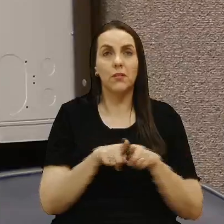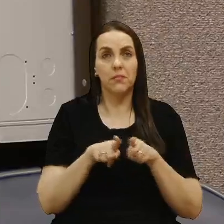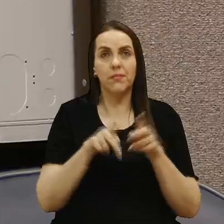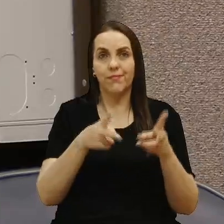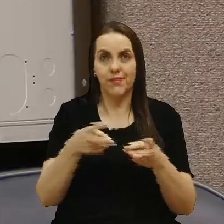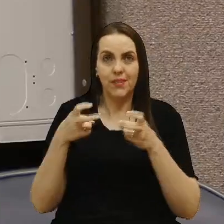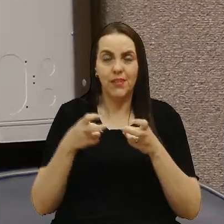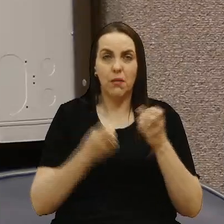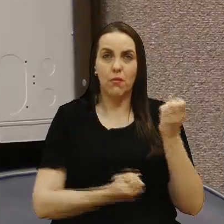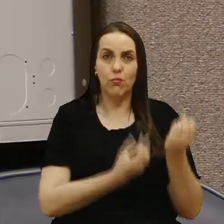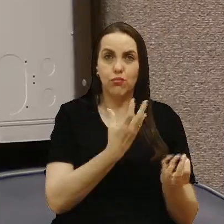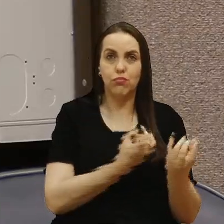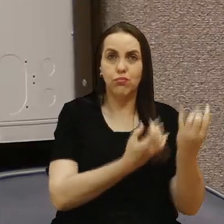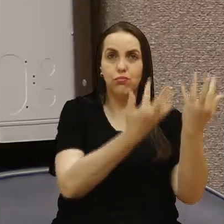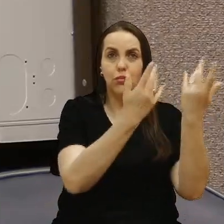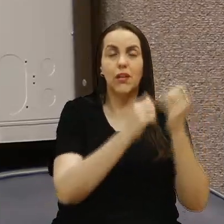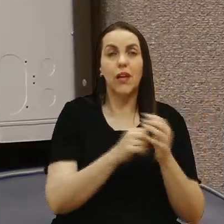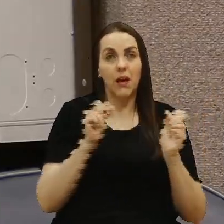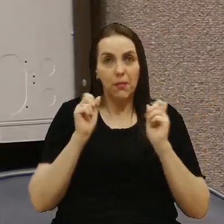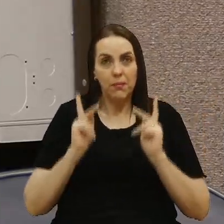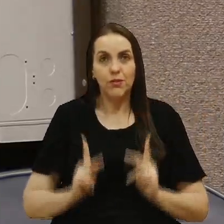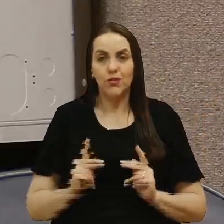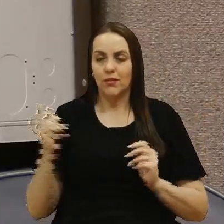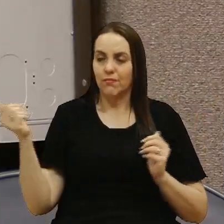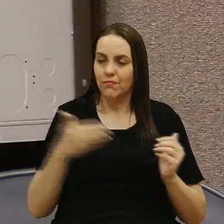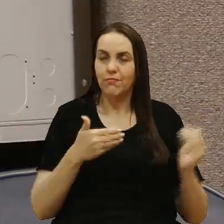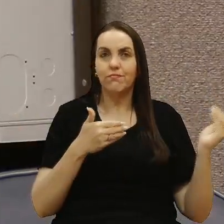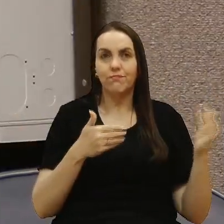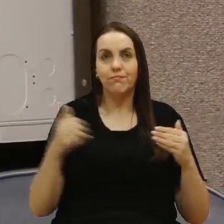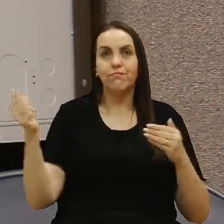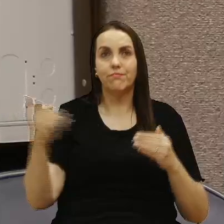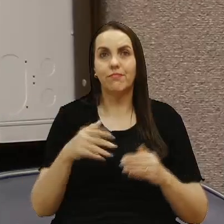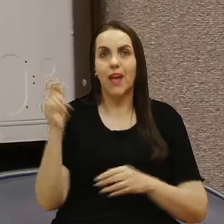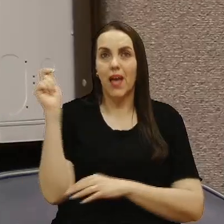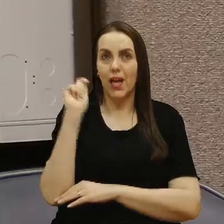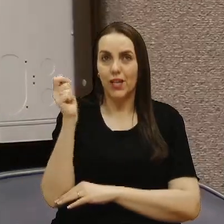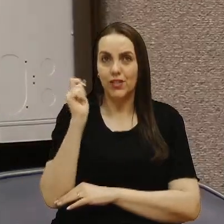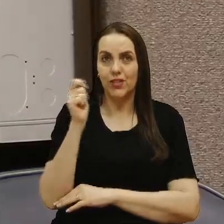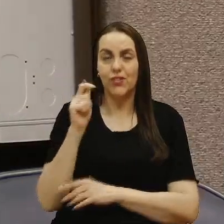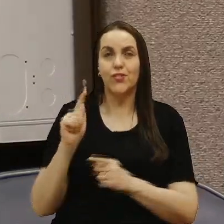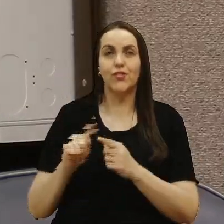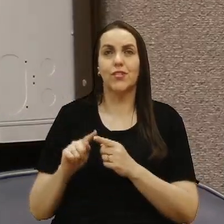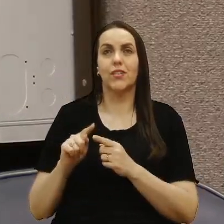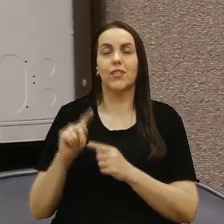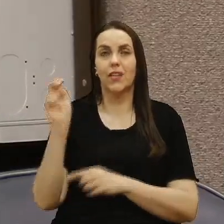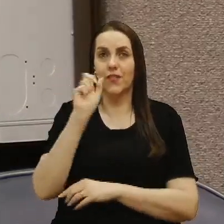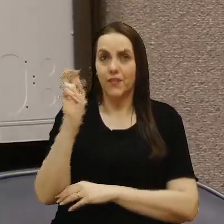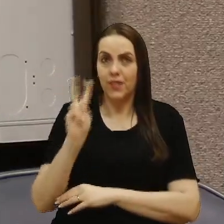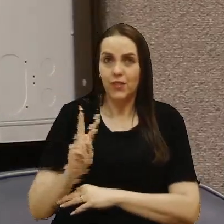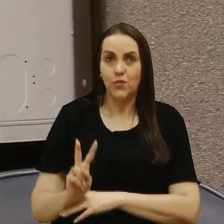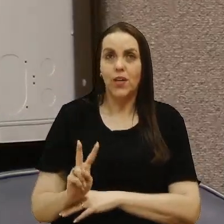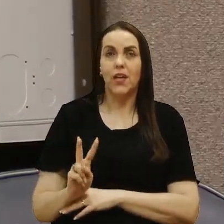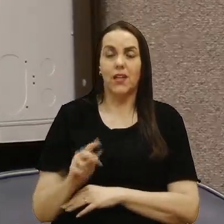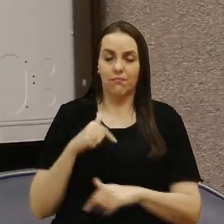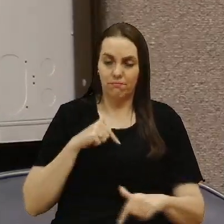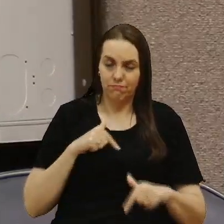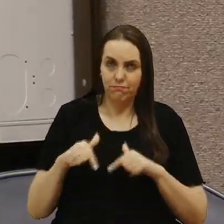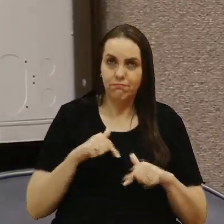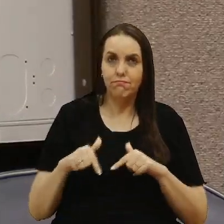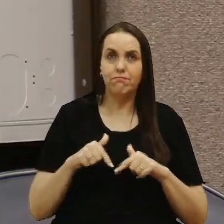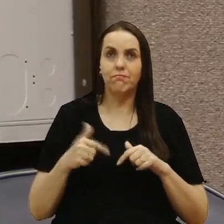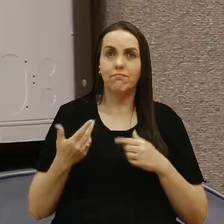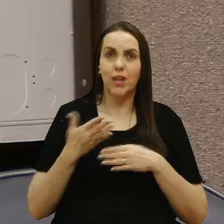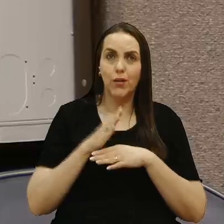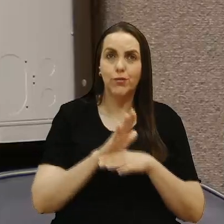nossas produções muitas pessoas de fora, pessoas que vêm da Argentina, da Venezuela, e estão ali trabalhando, ajudando